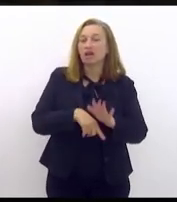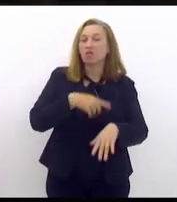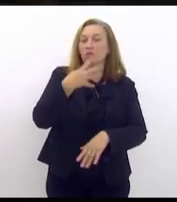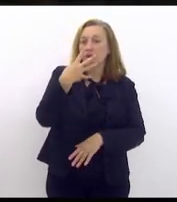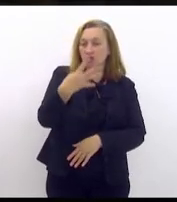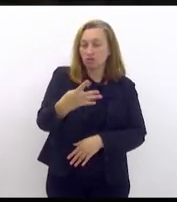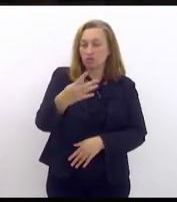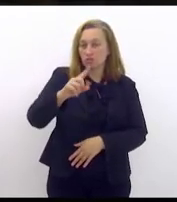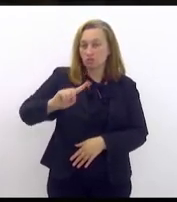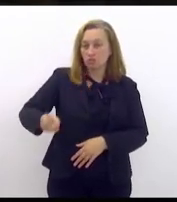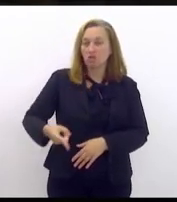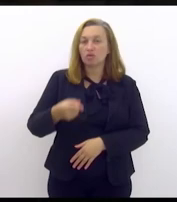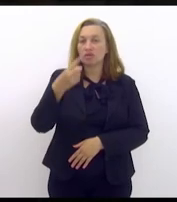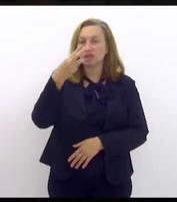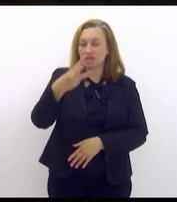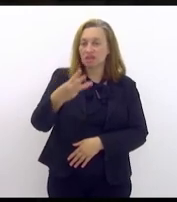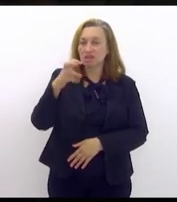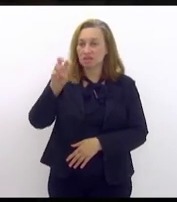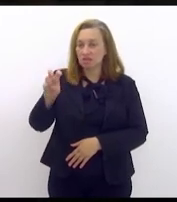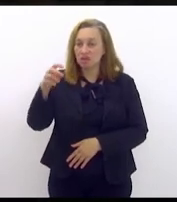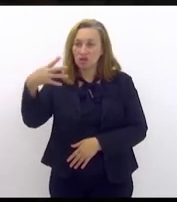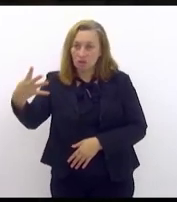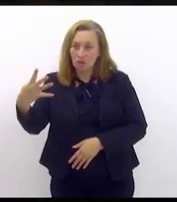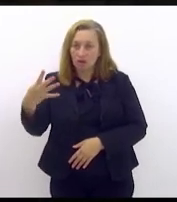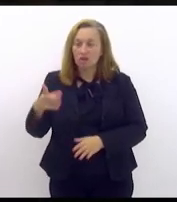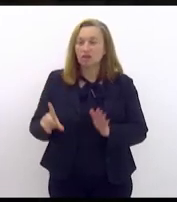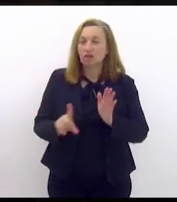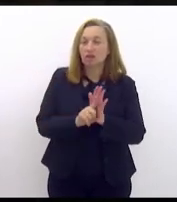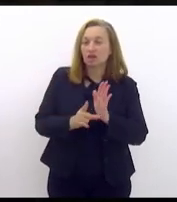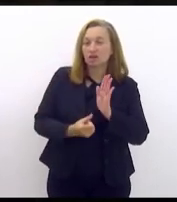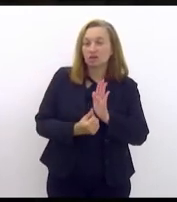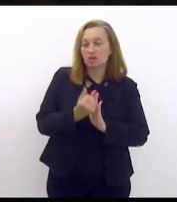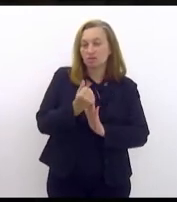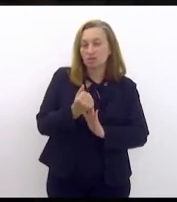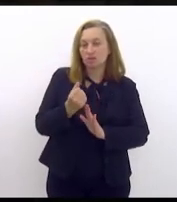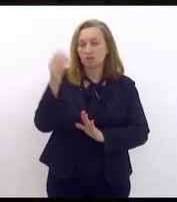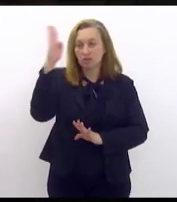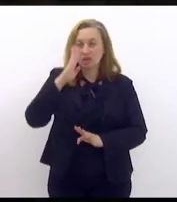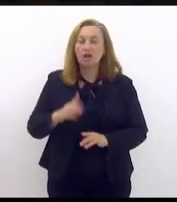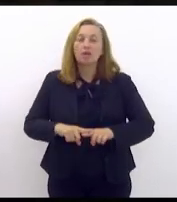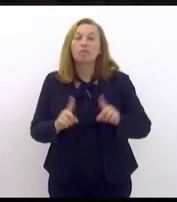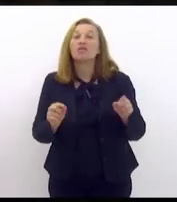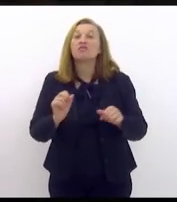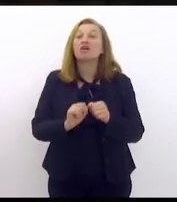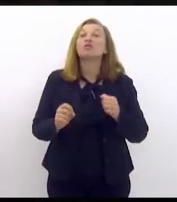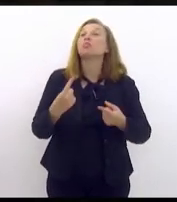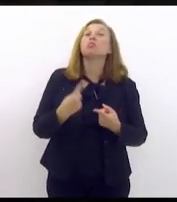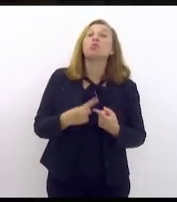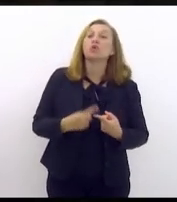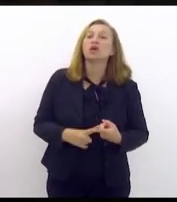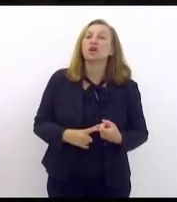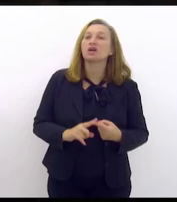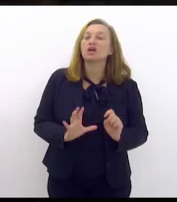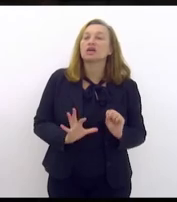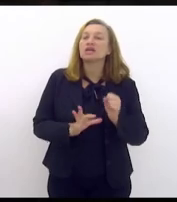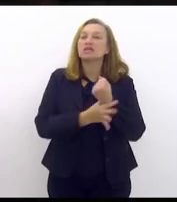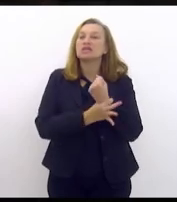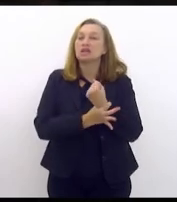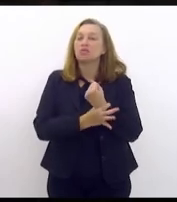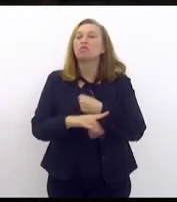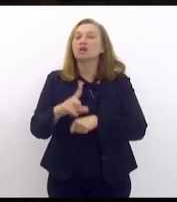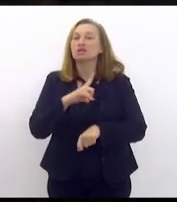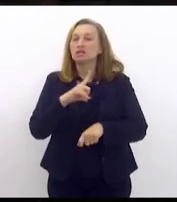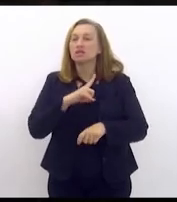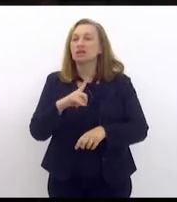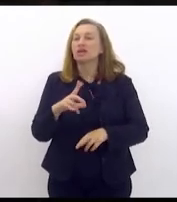4.320/64, que é a Lei Geral do Orçamento Brasileiro, mas ele o faz porque tem insegurança em